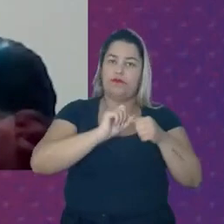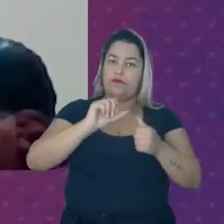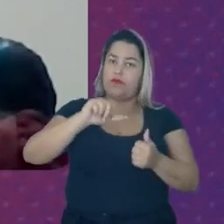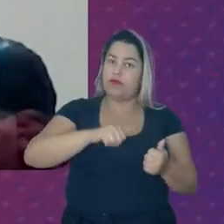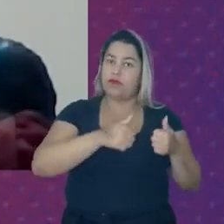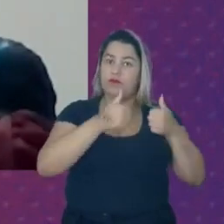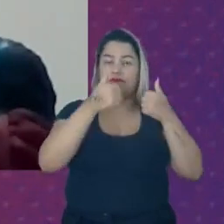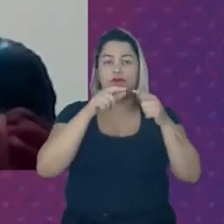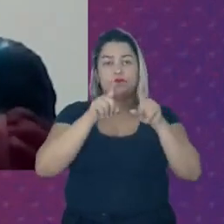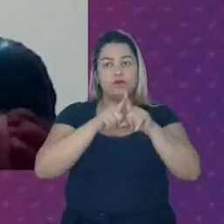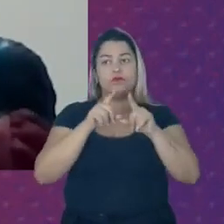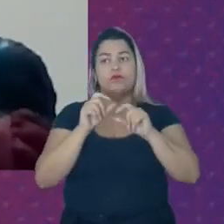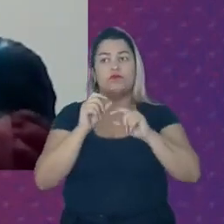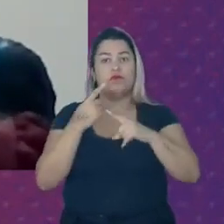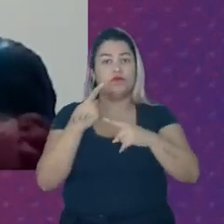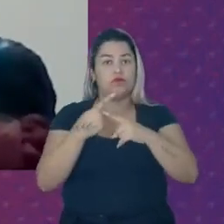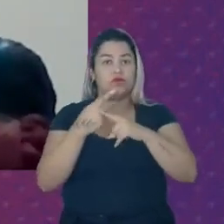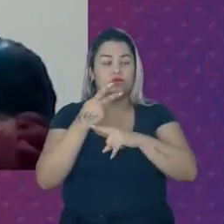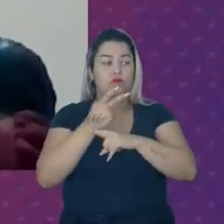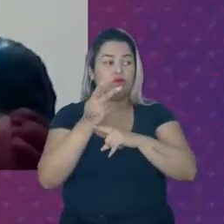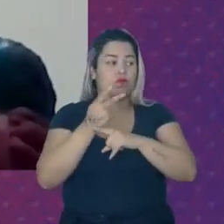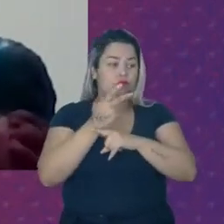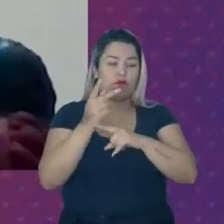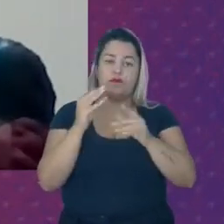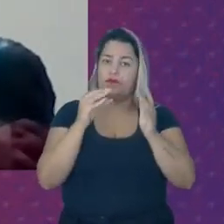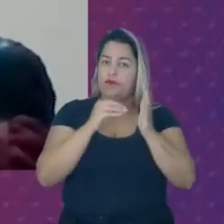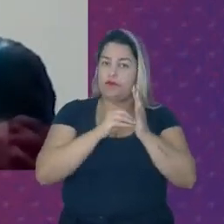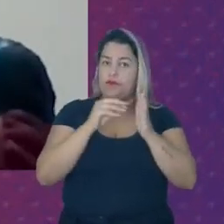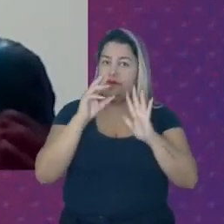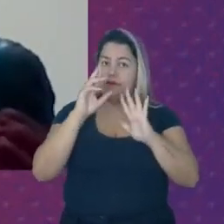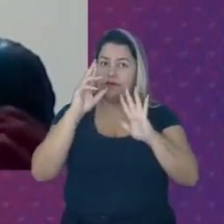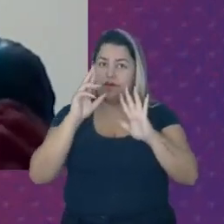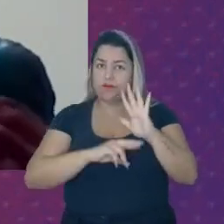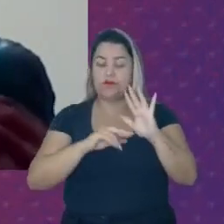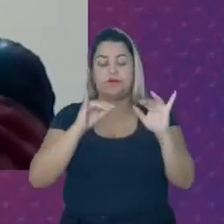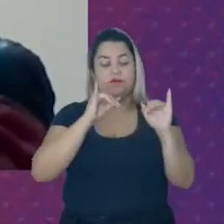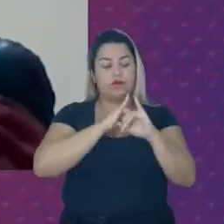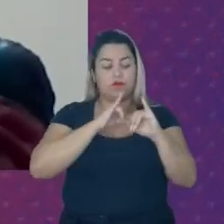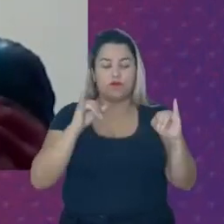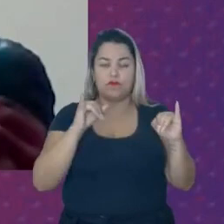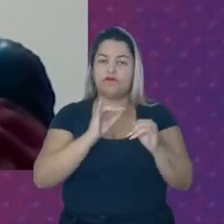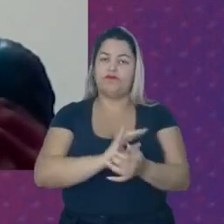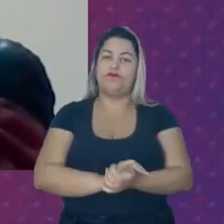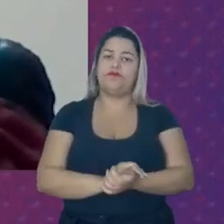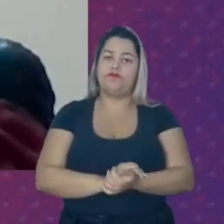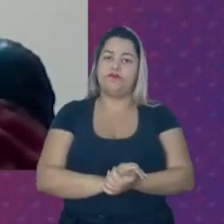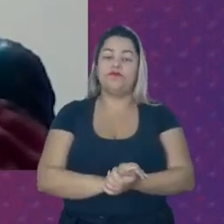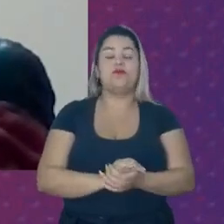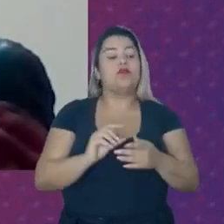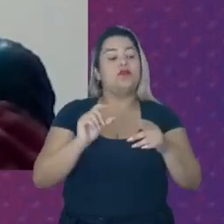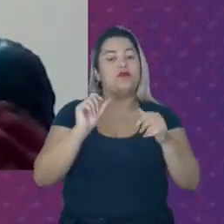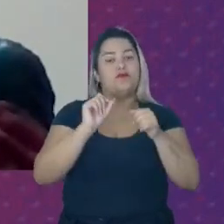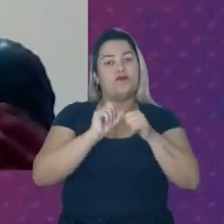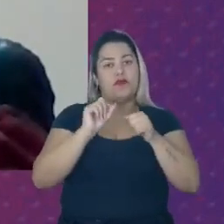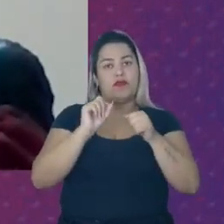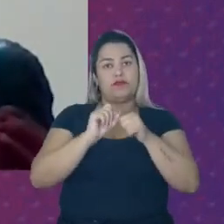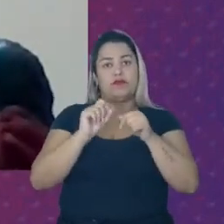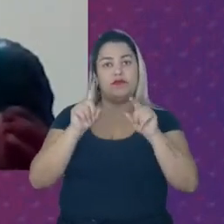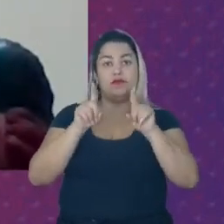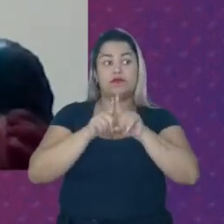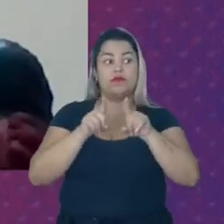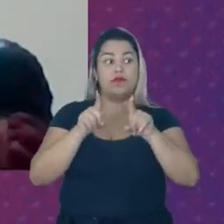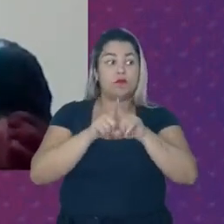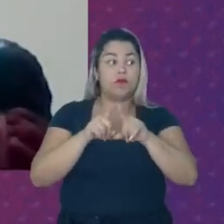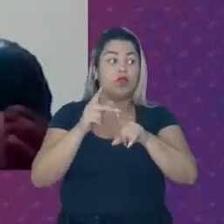de buscar inconsistências ou irregularidades nas informações, e fazer